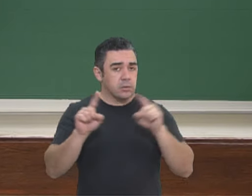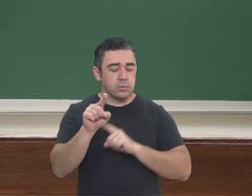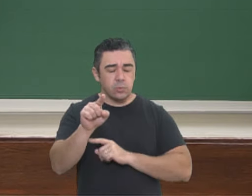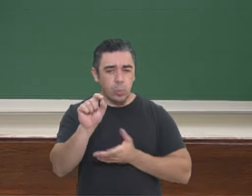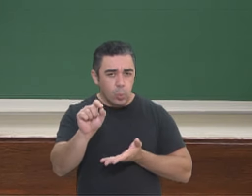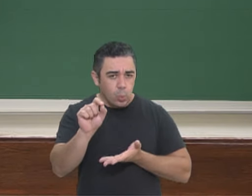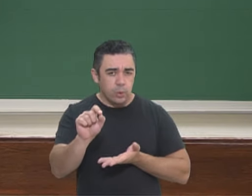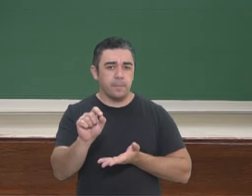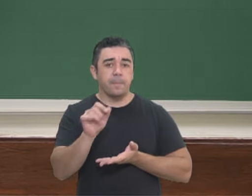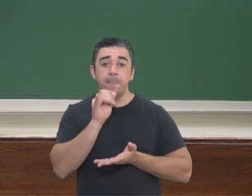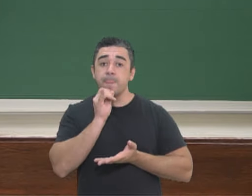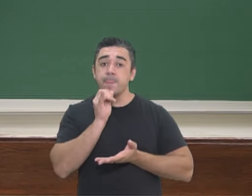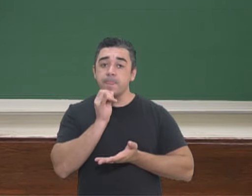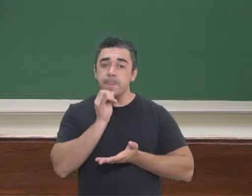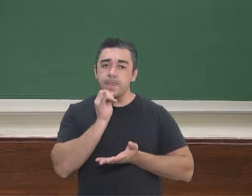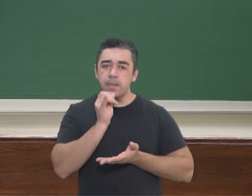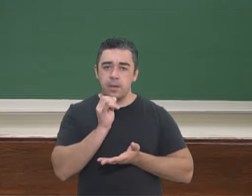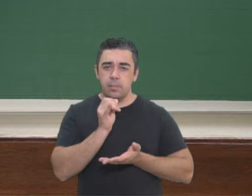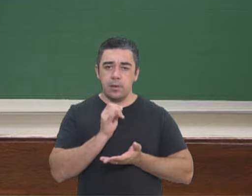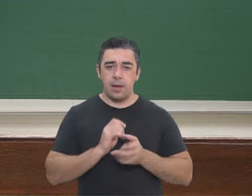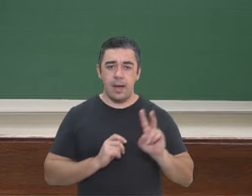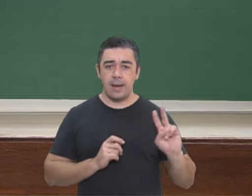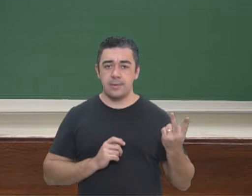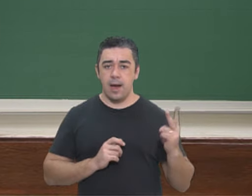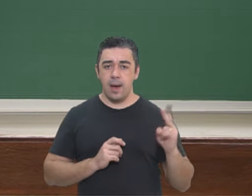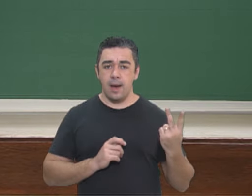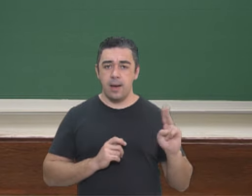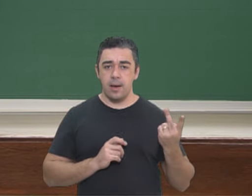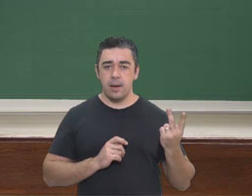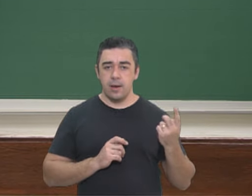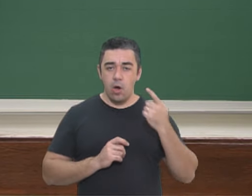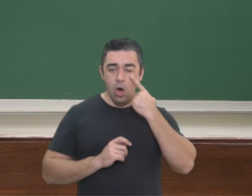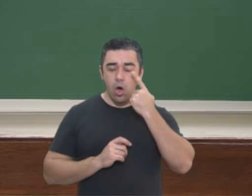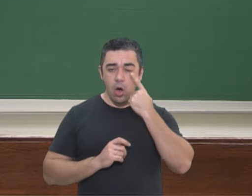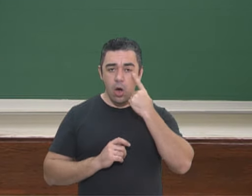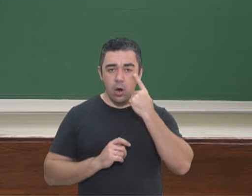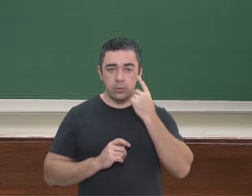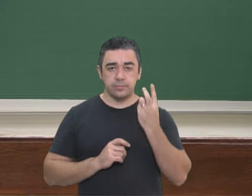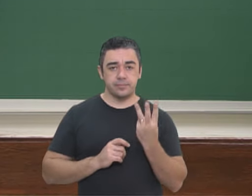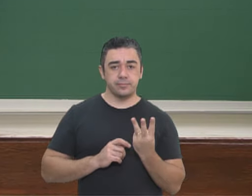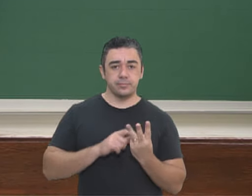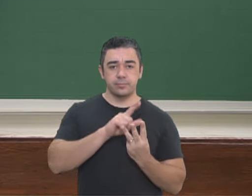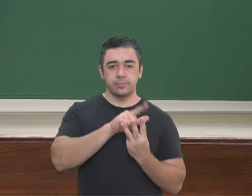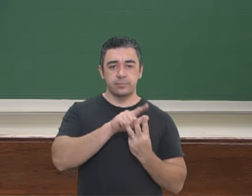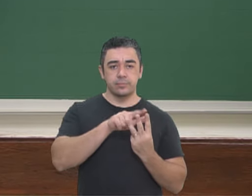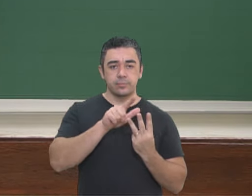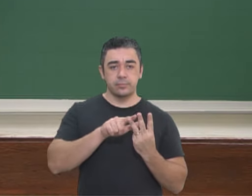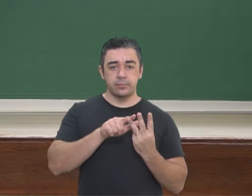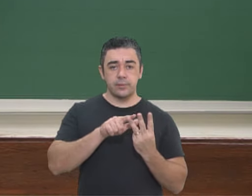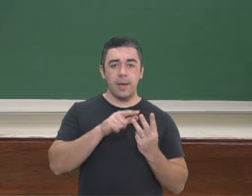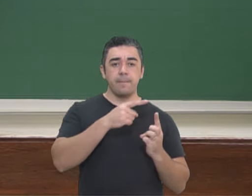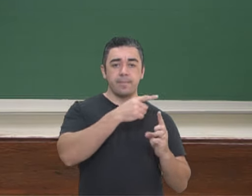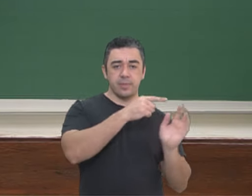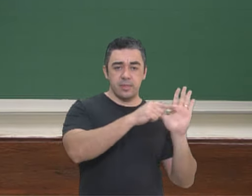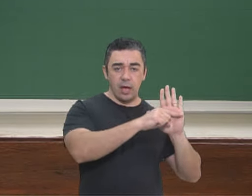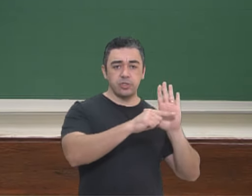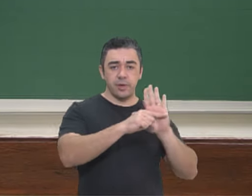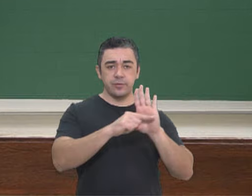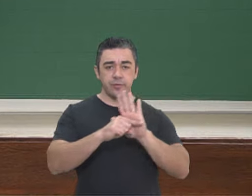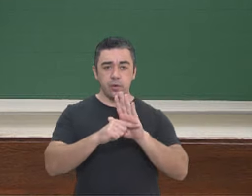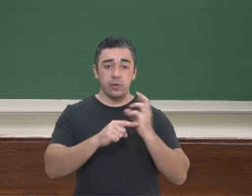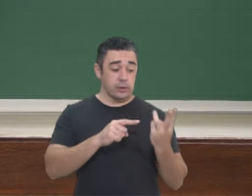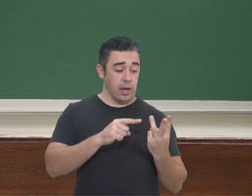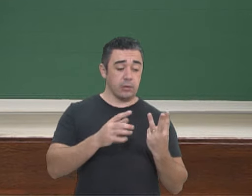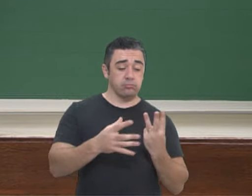exercício. Esse exercício estava lá na Prova Brasil, tá? Cíntia conduzia um carrinho de brinquedo por controle remoto em